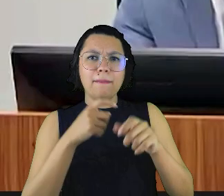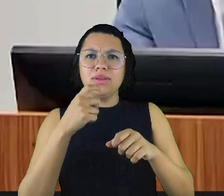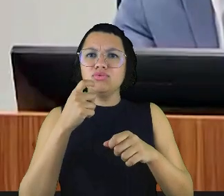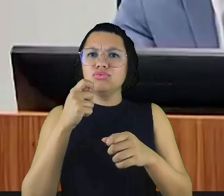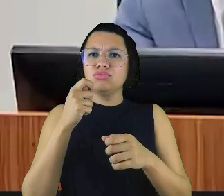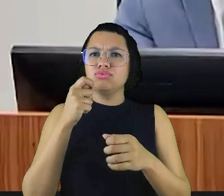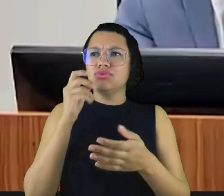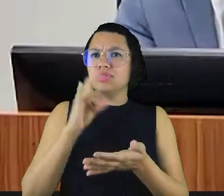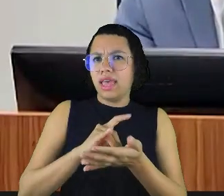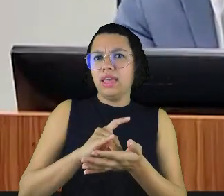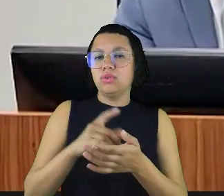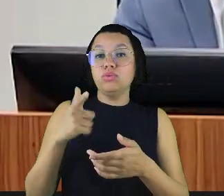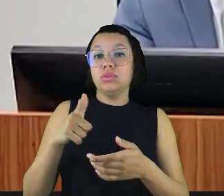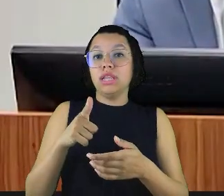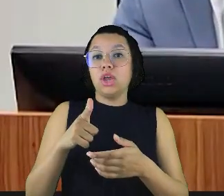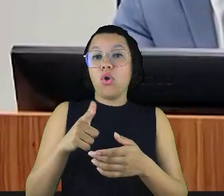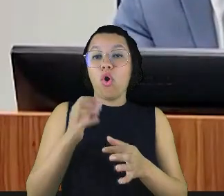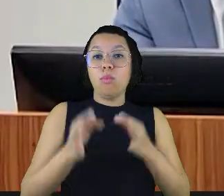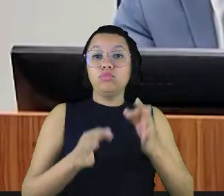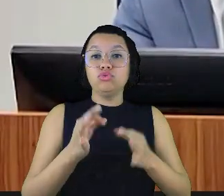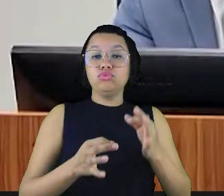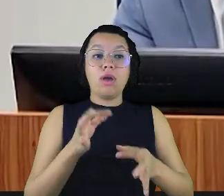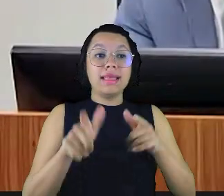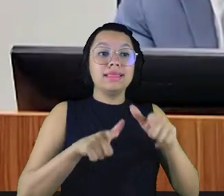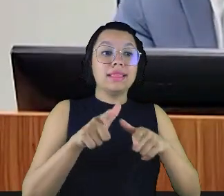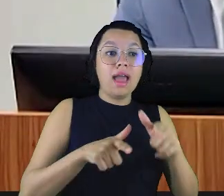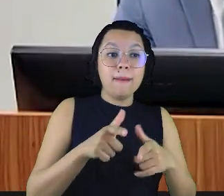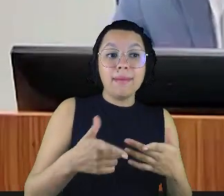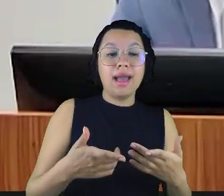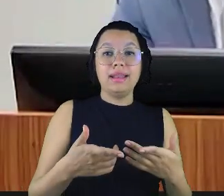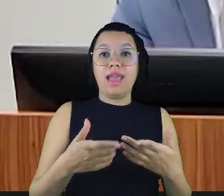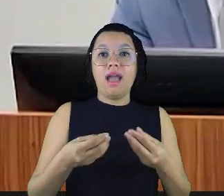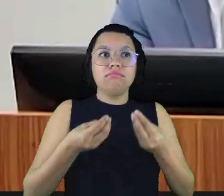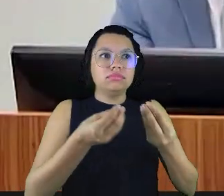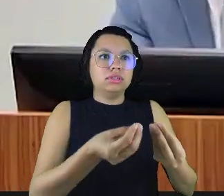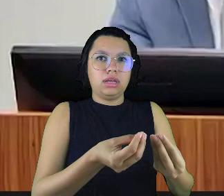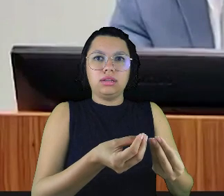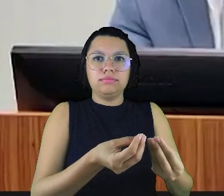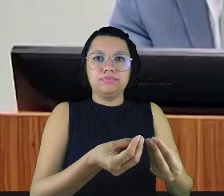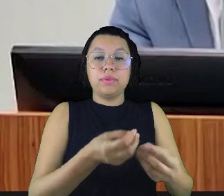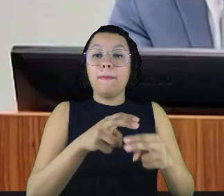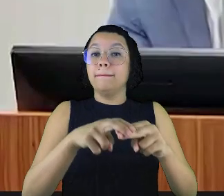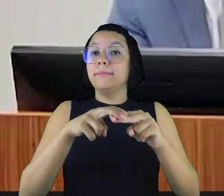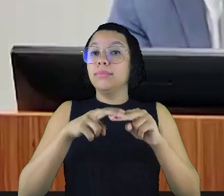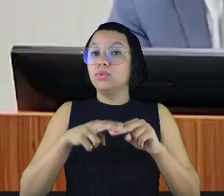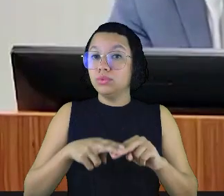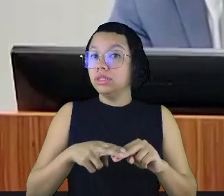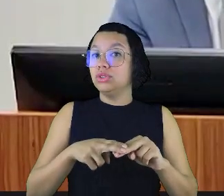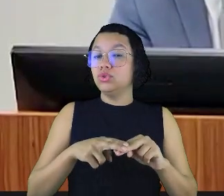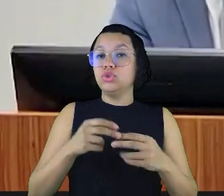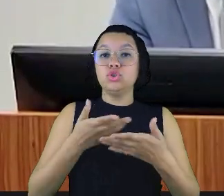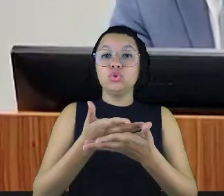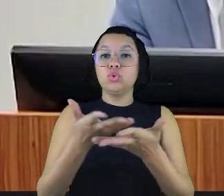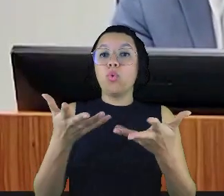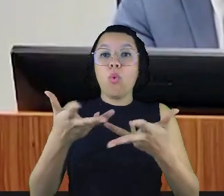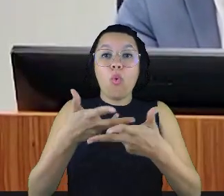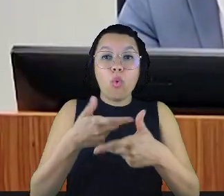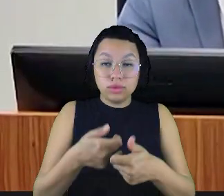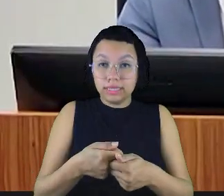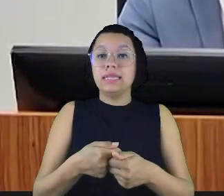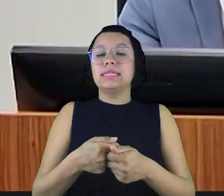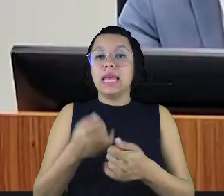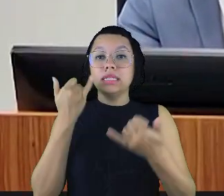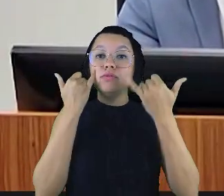prestação jurisdicional executiva ser dada. Por isso que todas as informações a respeito